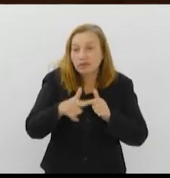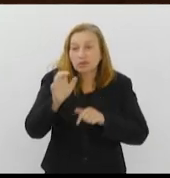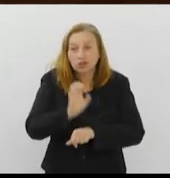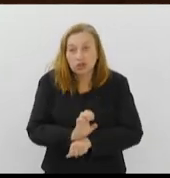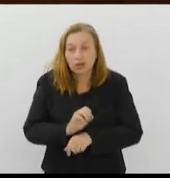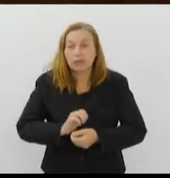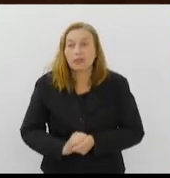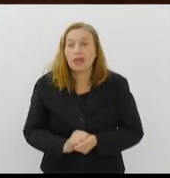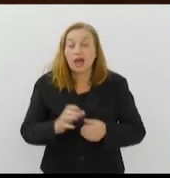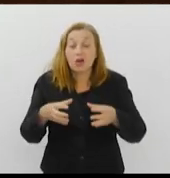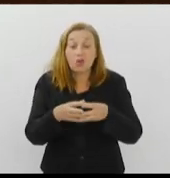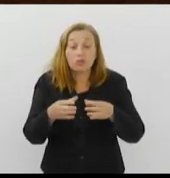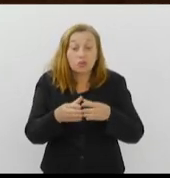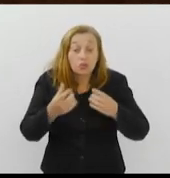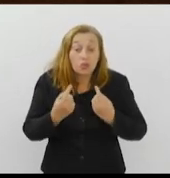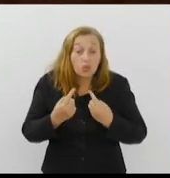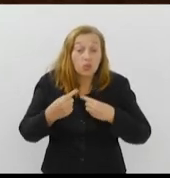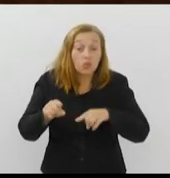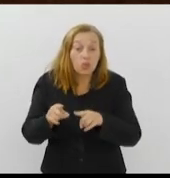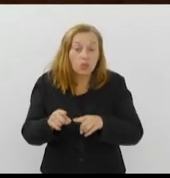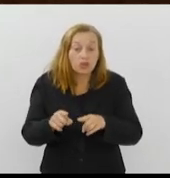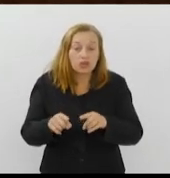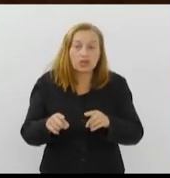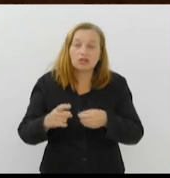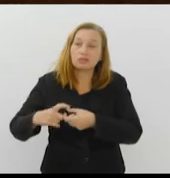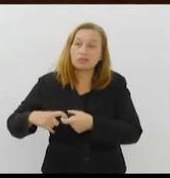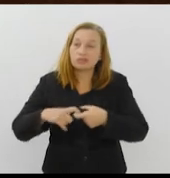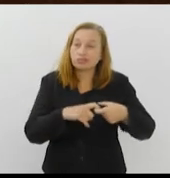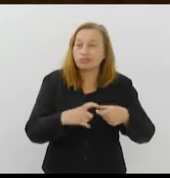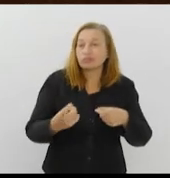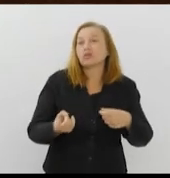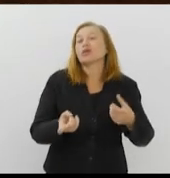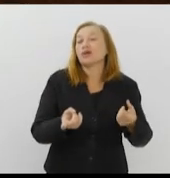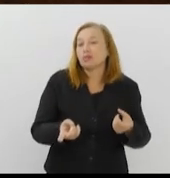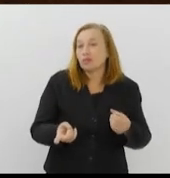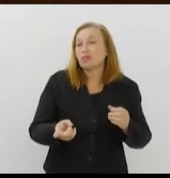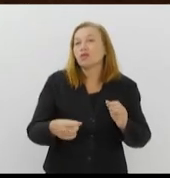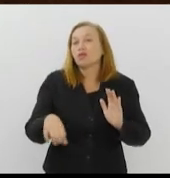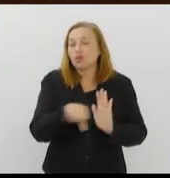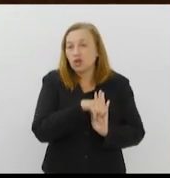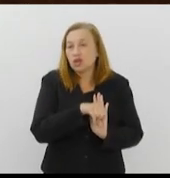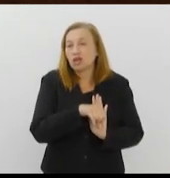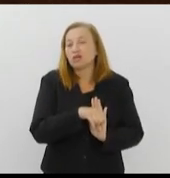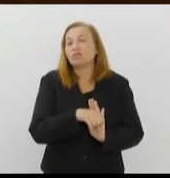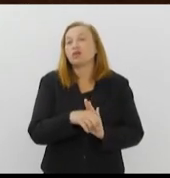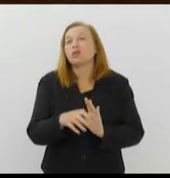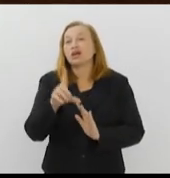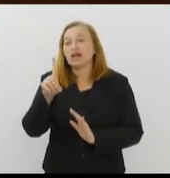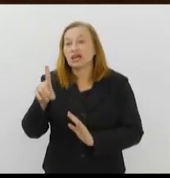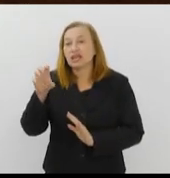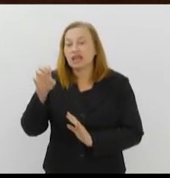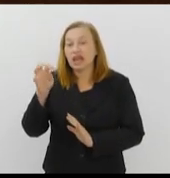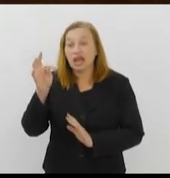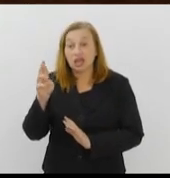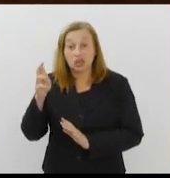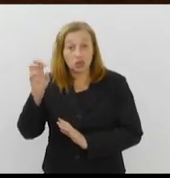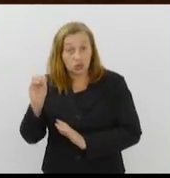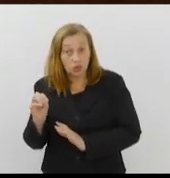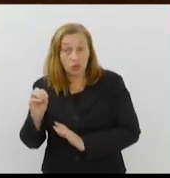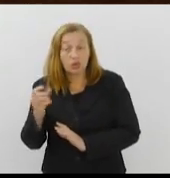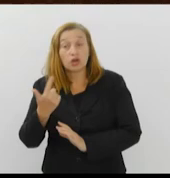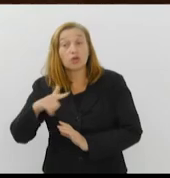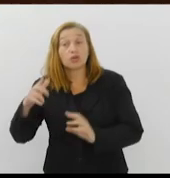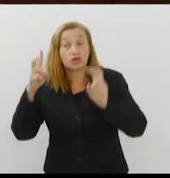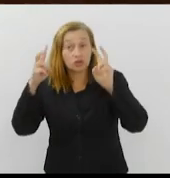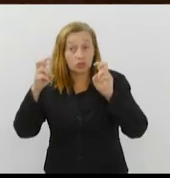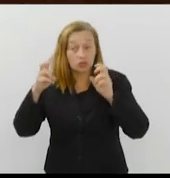que enfrentou e enfrenta a máfia do reboque, enfrenta o Detro, enfrenta a indústria da multa, é uma comissão que vem fiscalizando para poder fazer